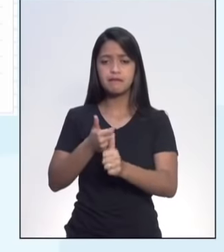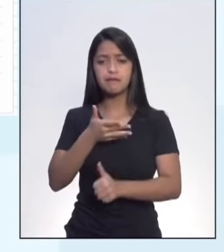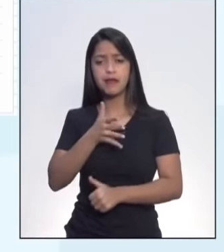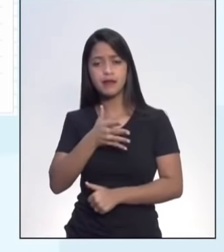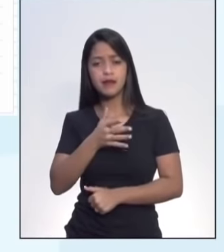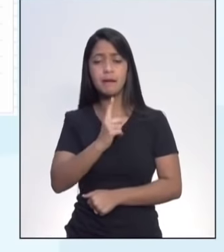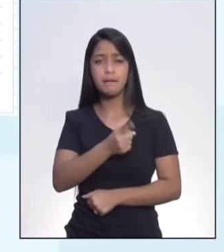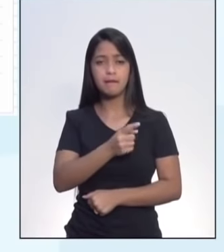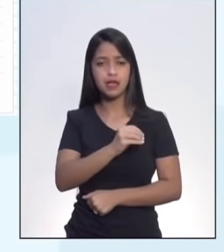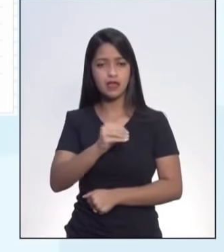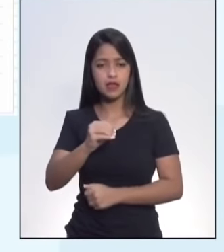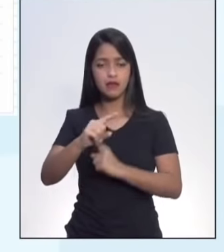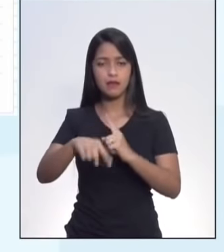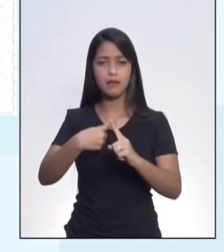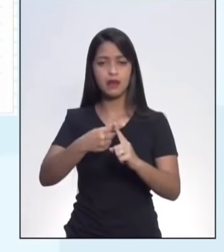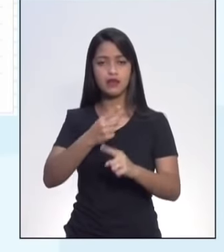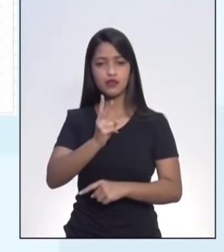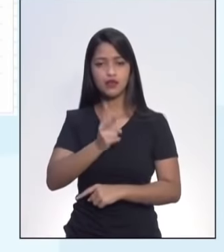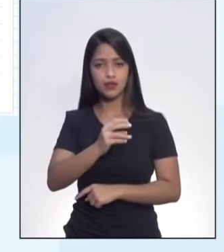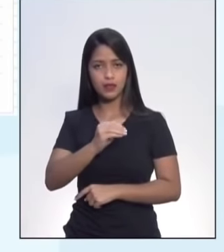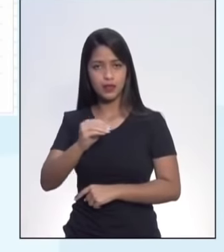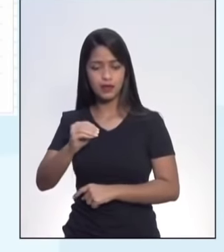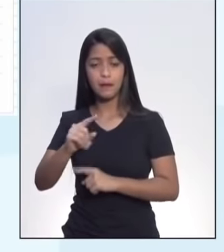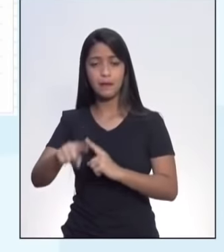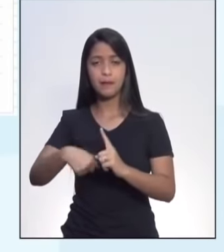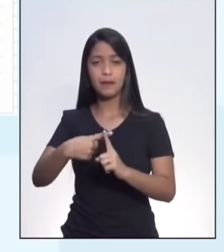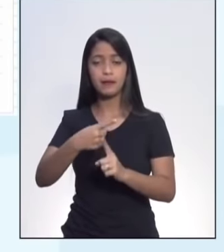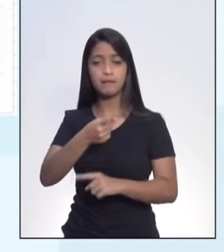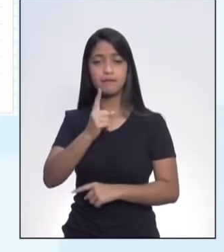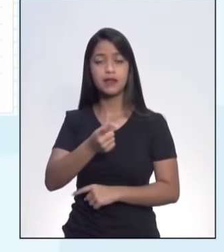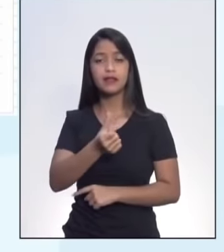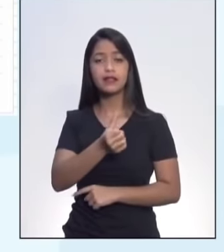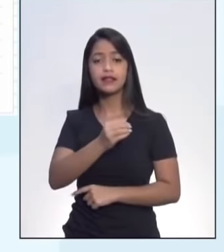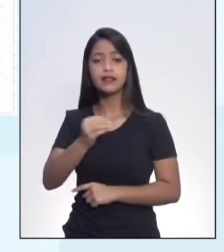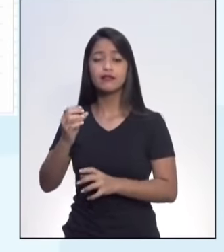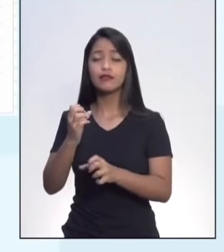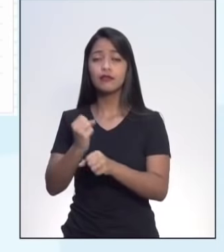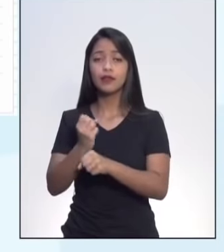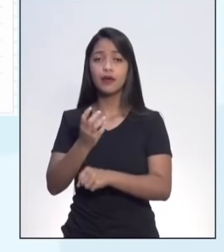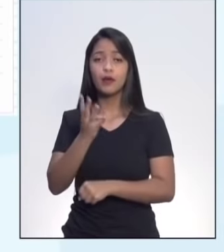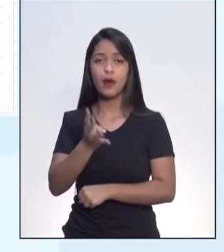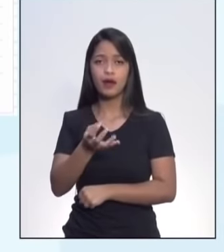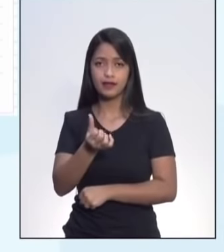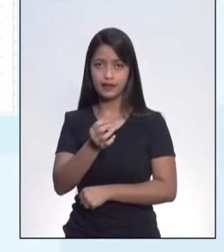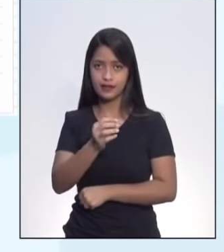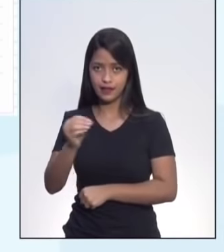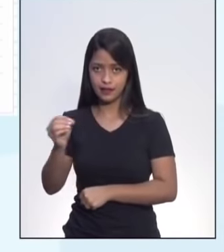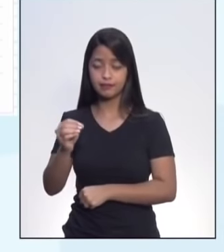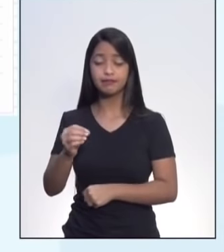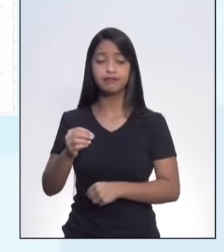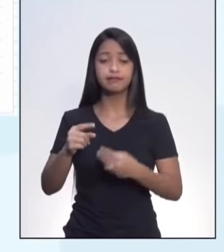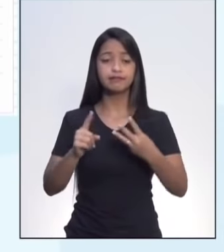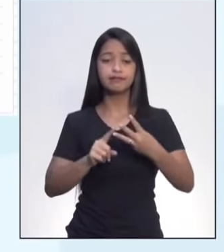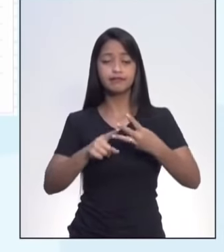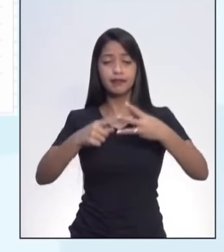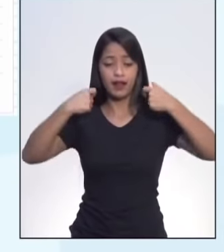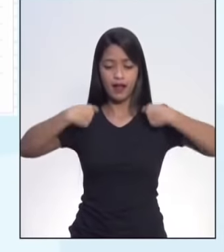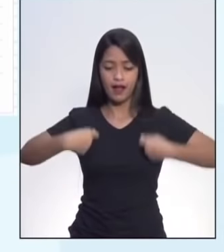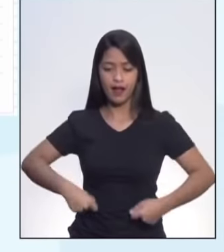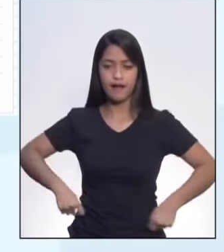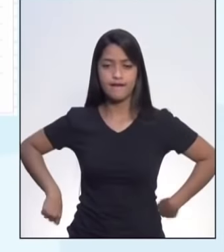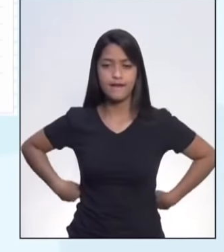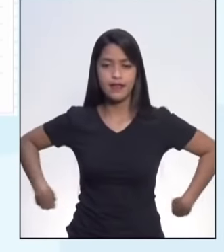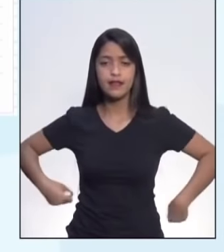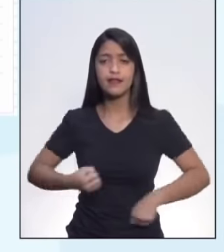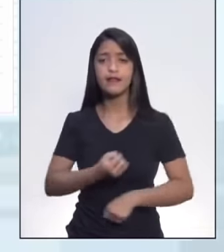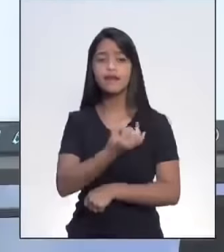1.000 luvas mais 2.000 mais 1.600, totalizando 4.600. E os aventais a gente já fez essa conta, né? 7.000. Fazendo o somatório, temos